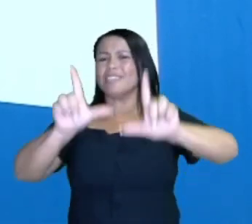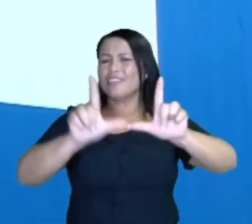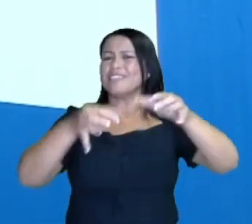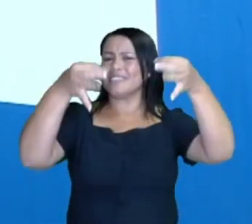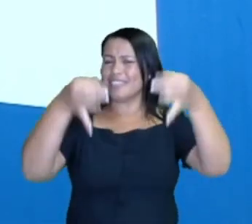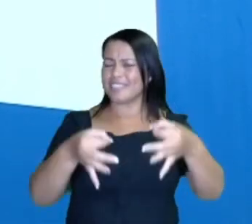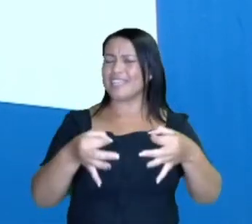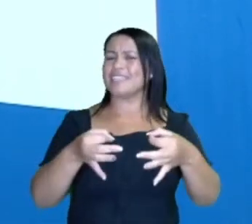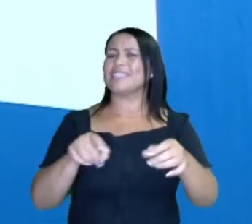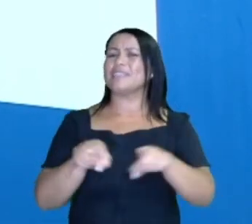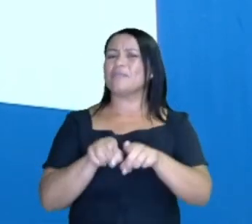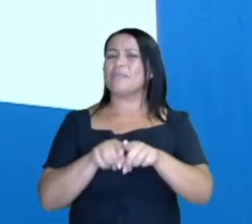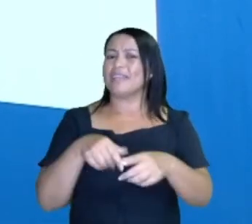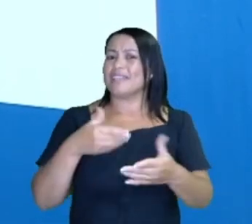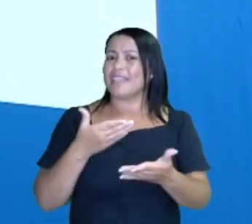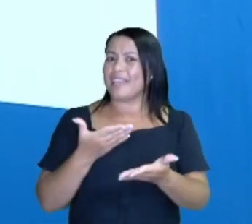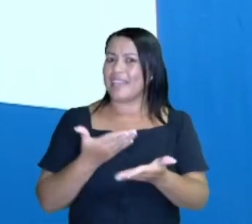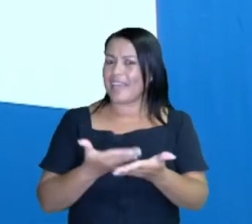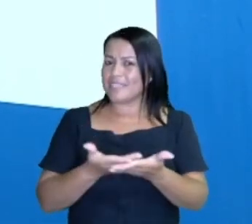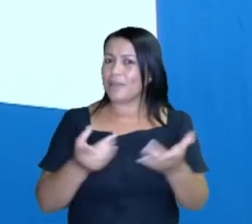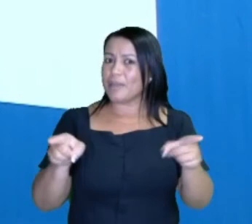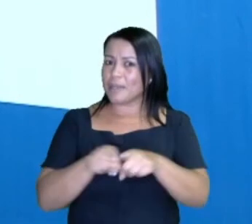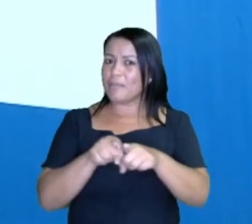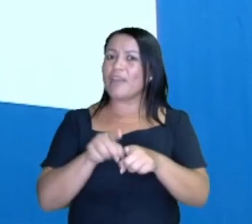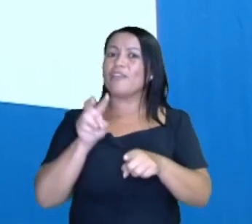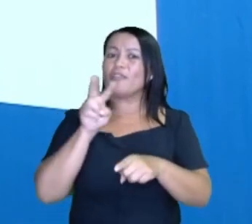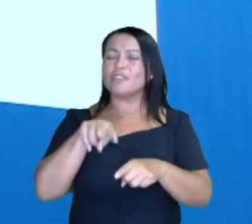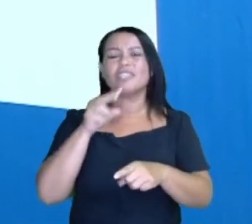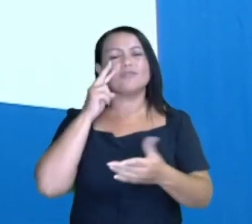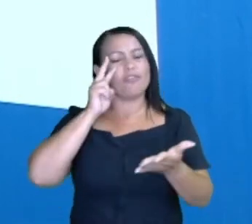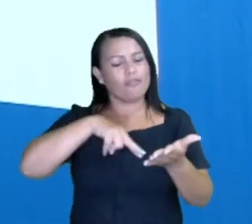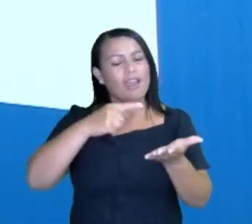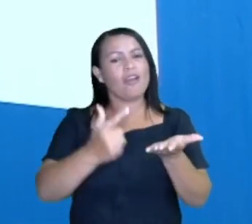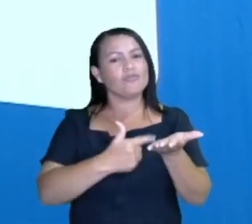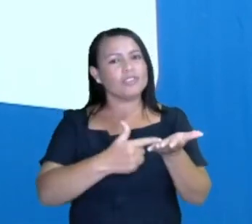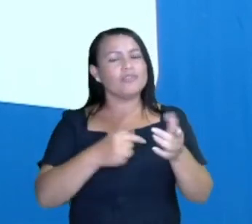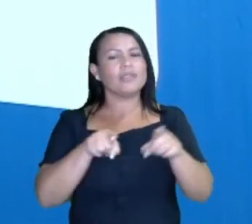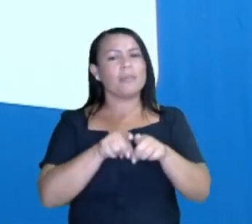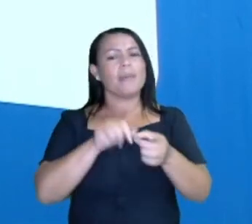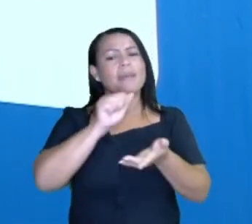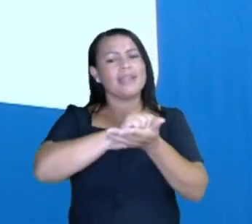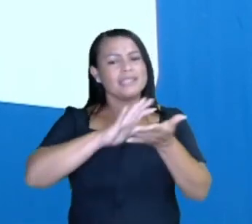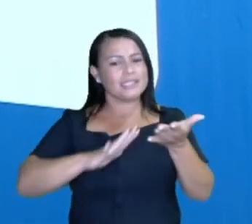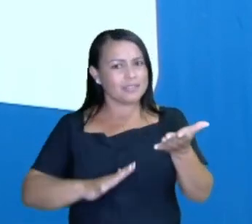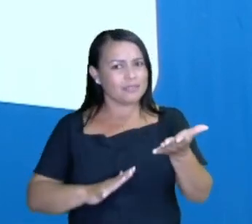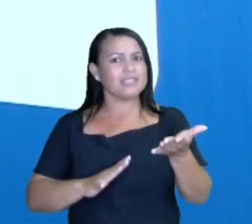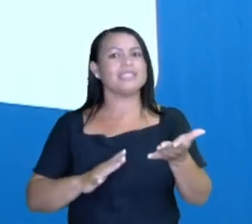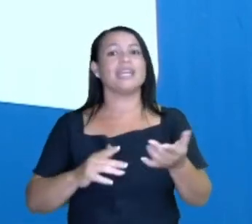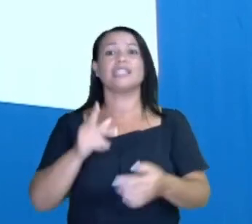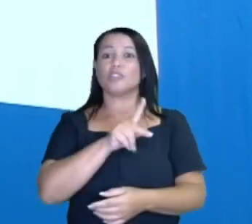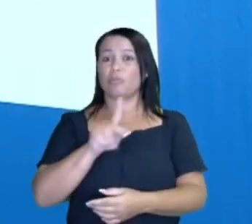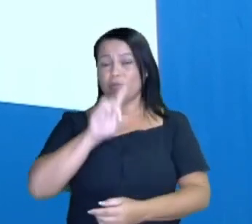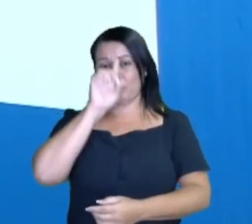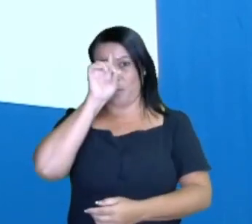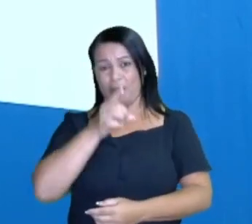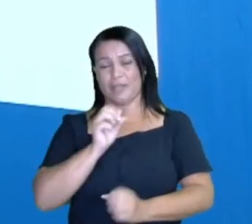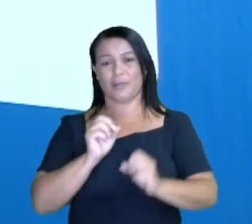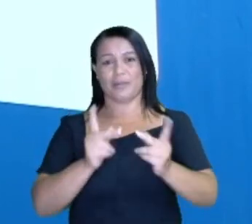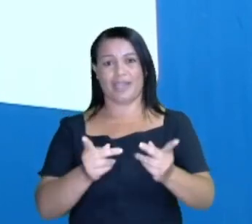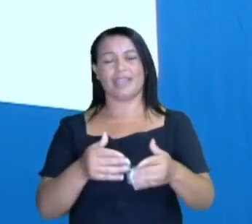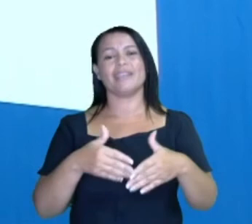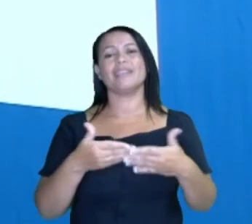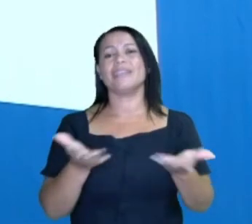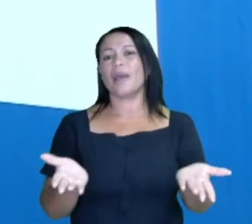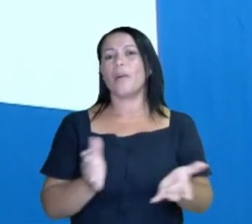de nossas aulas, também acompanharão o nosso assunto pelos livros e pelas atividades que o professor manda. Então,